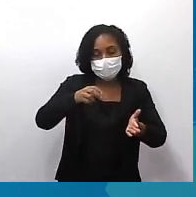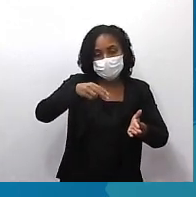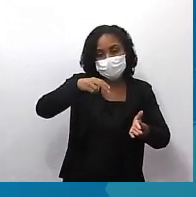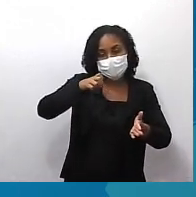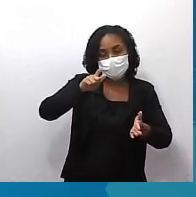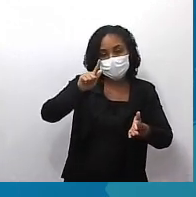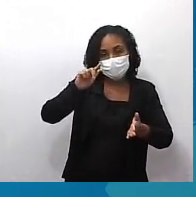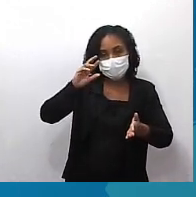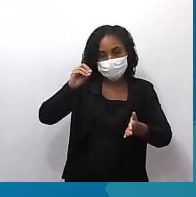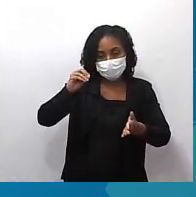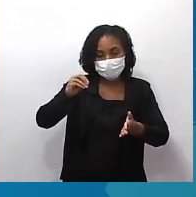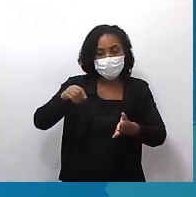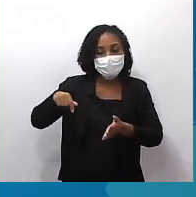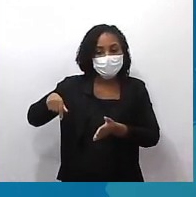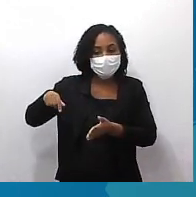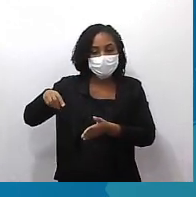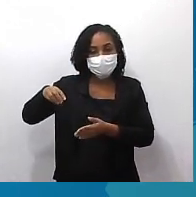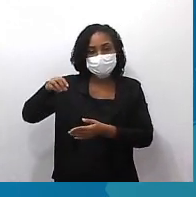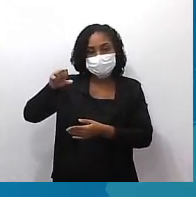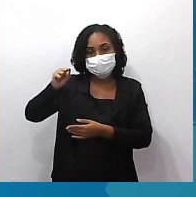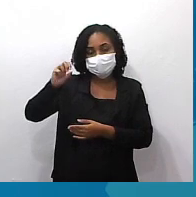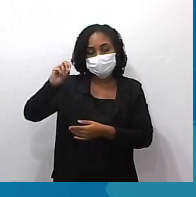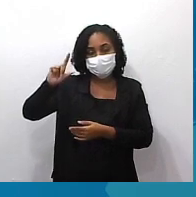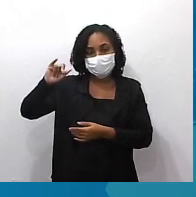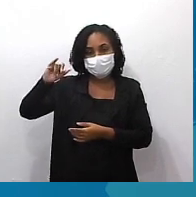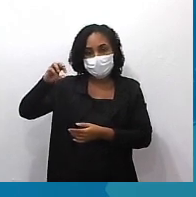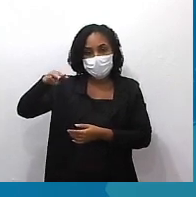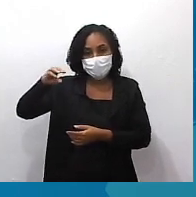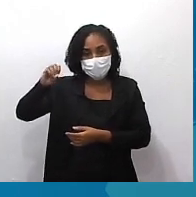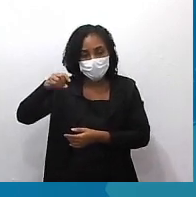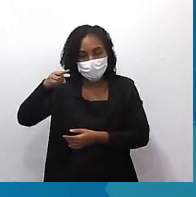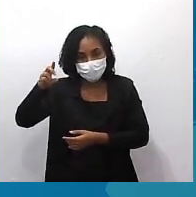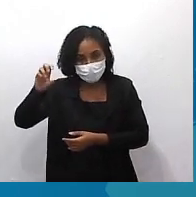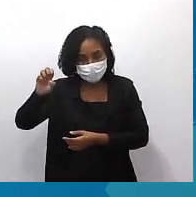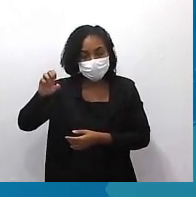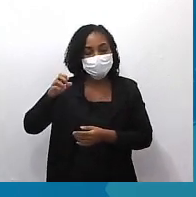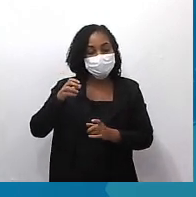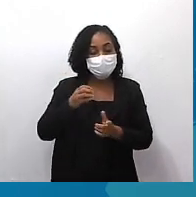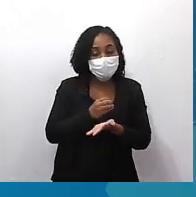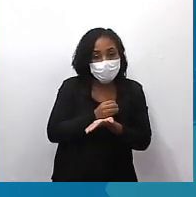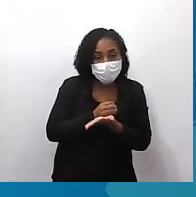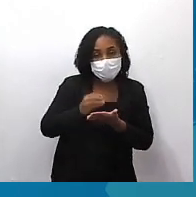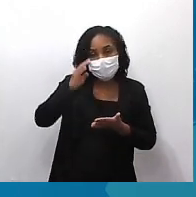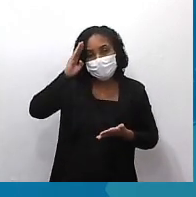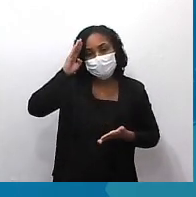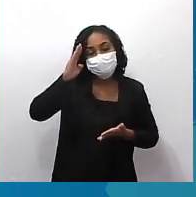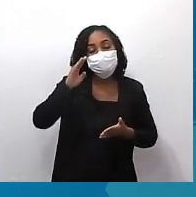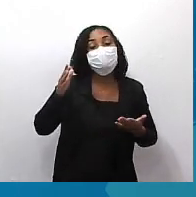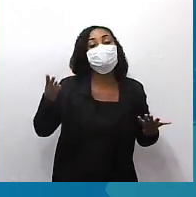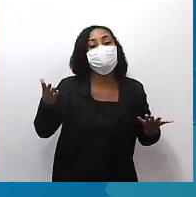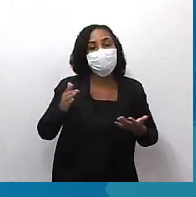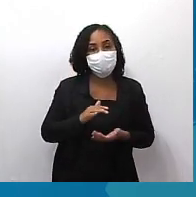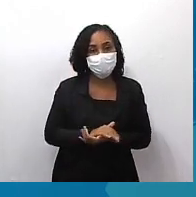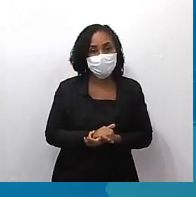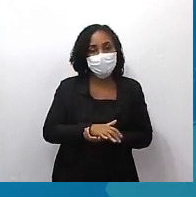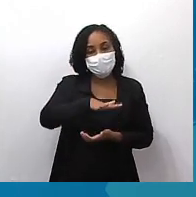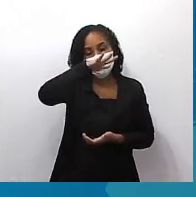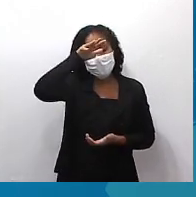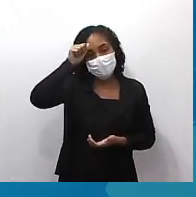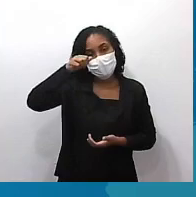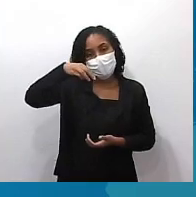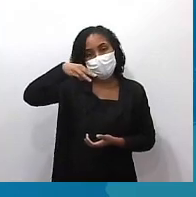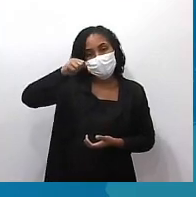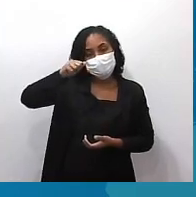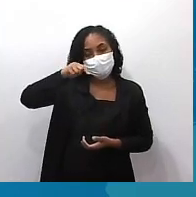que vão se encontrar ali na cidade de Manaus e dá origem dos principais rios do Brasil, que é o Rio